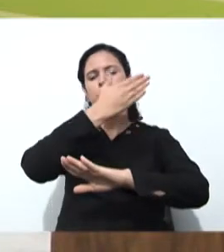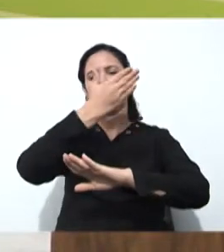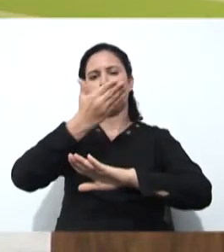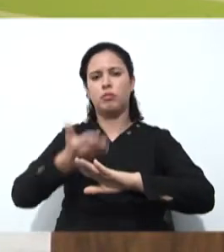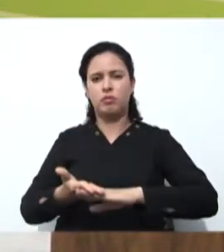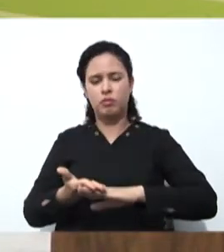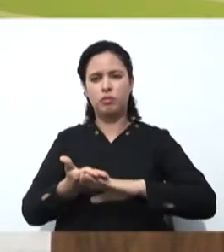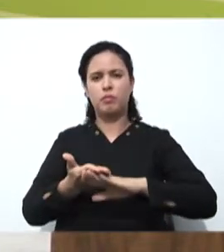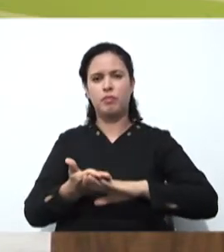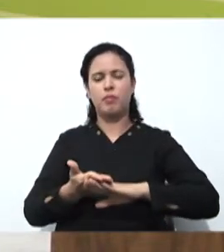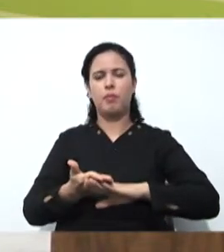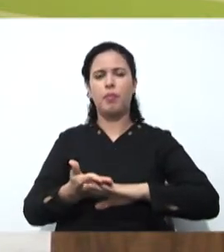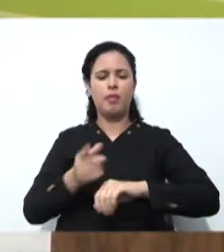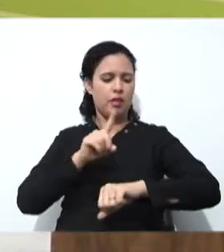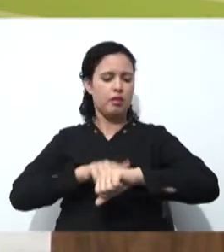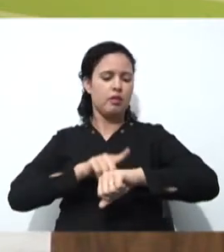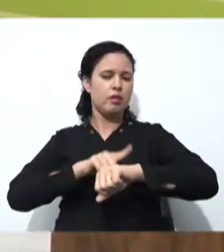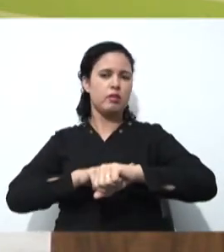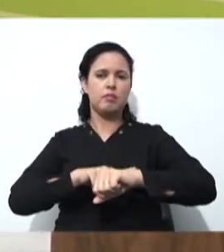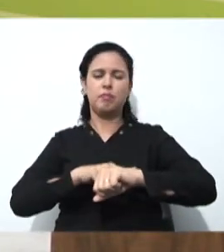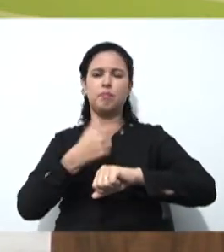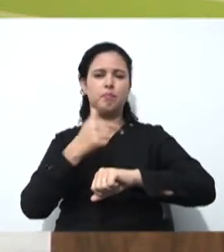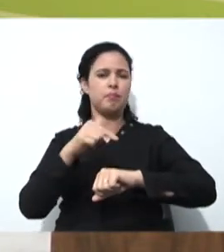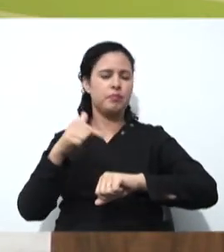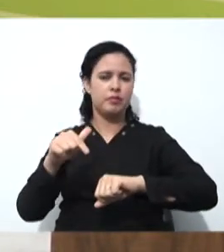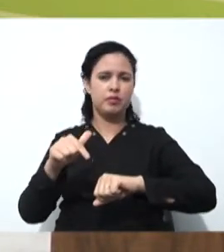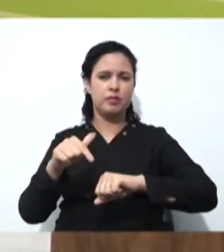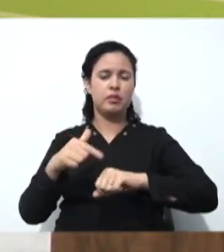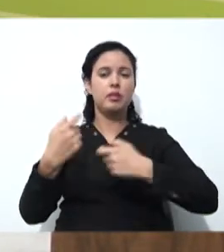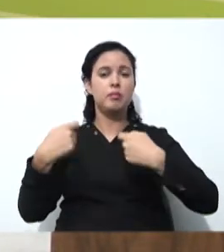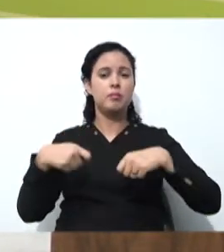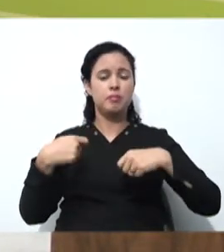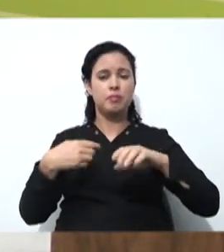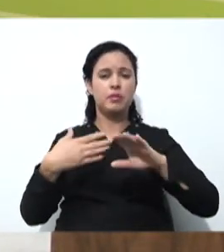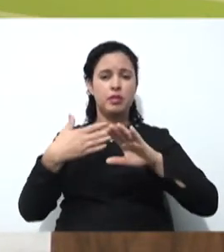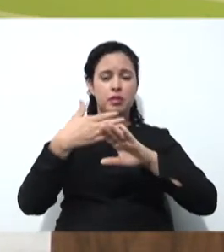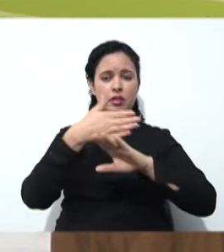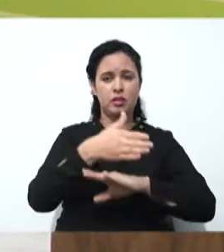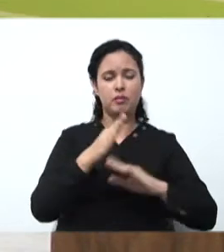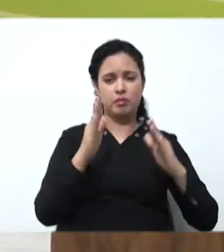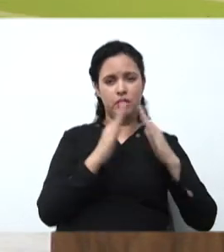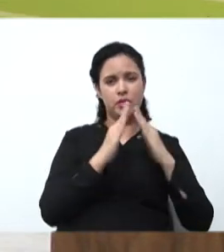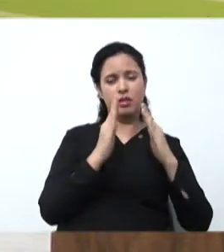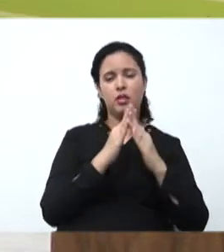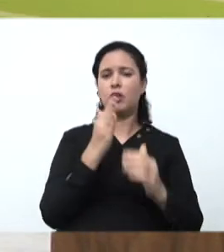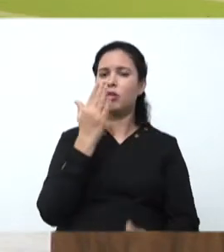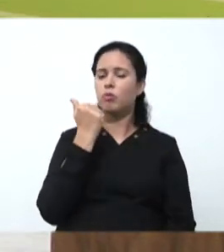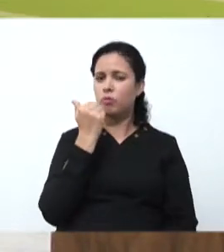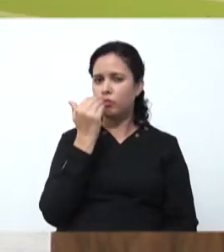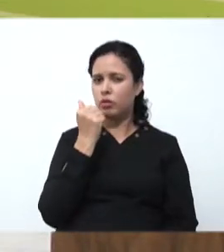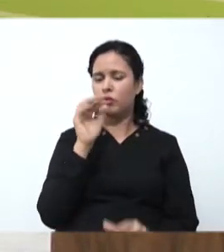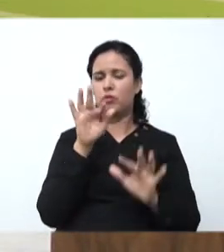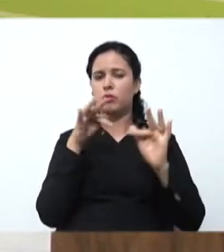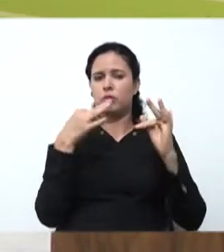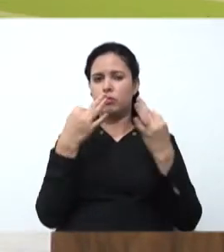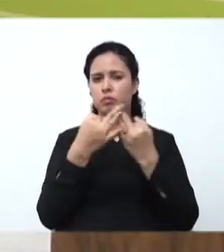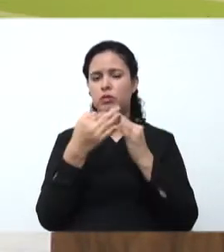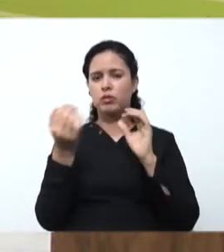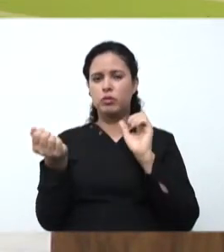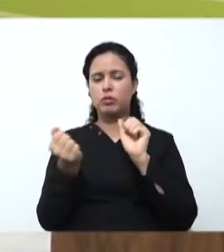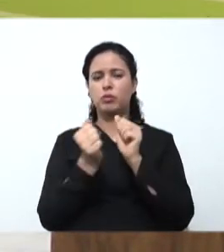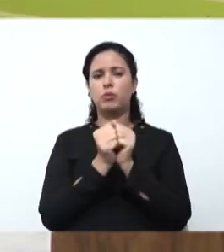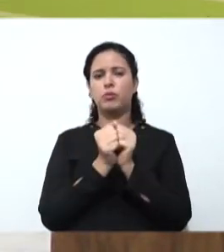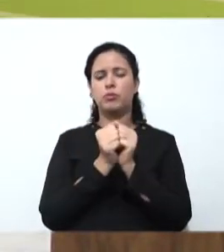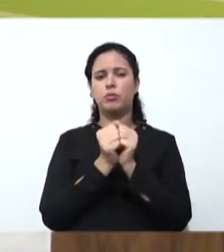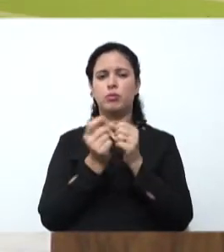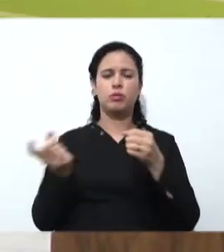muito ocupadas. E quando tem um tempinho, precisam ir para sua casa para poder almoçar, em família, não é?